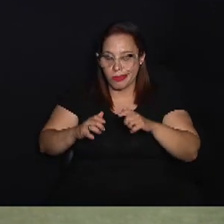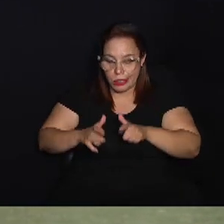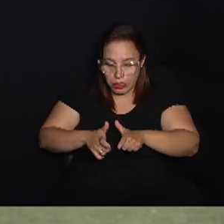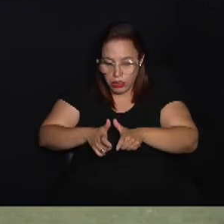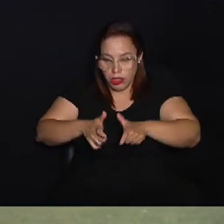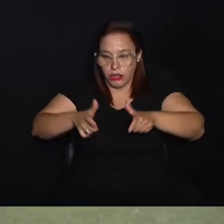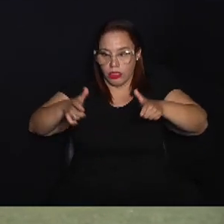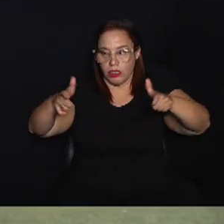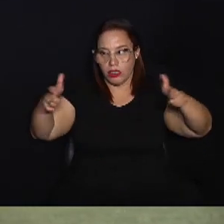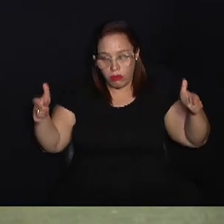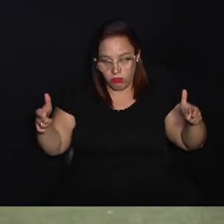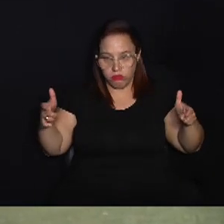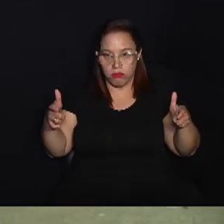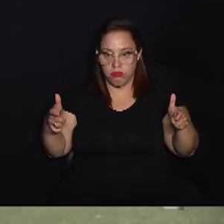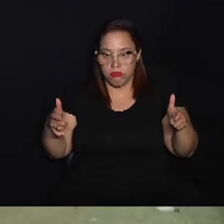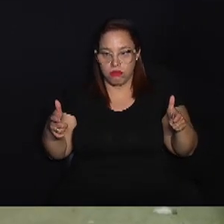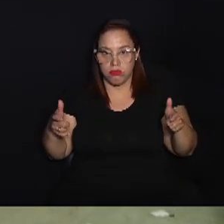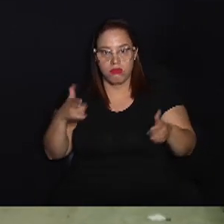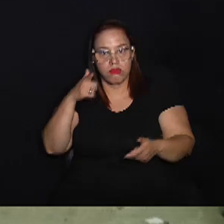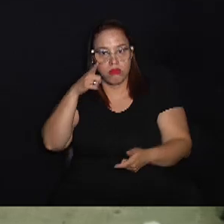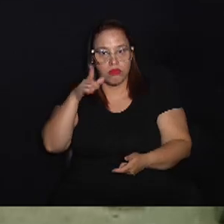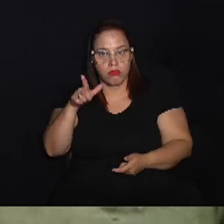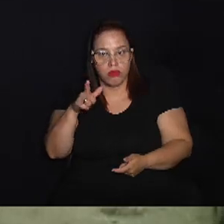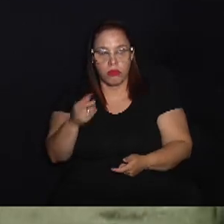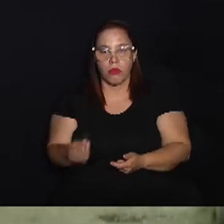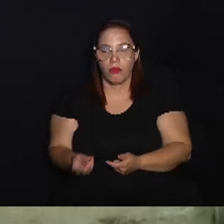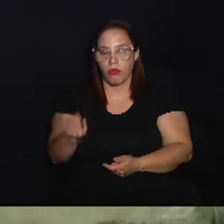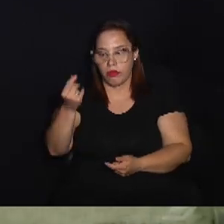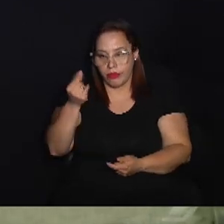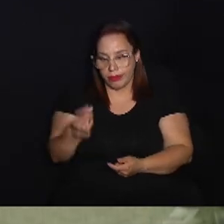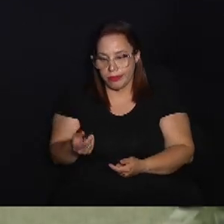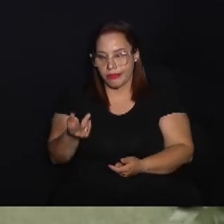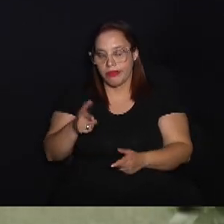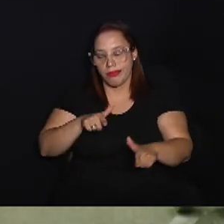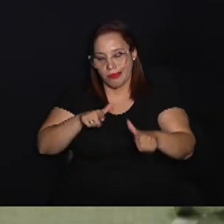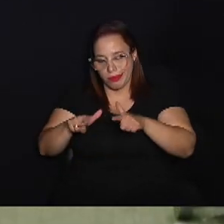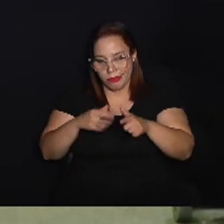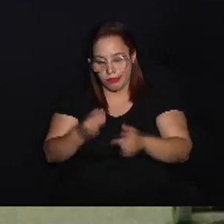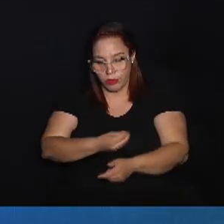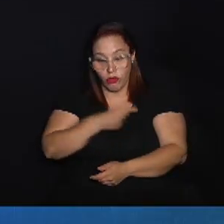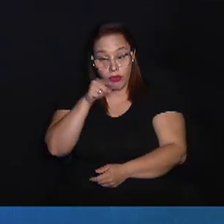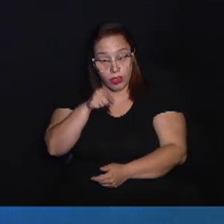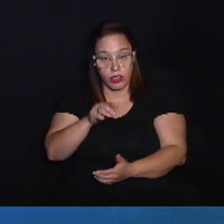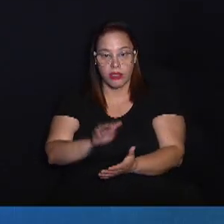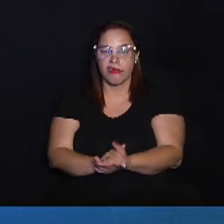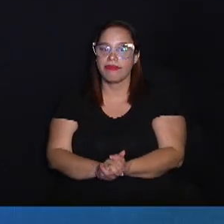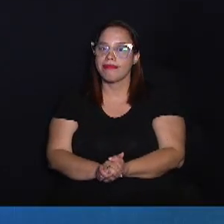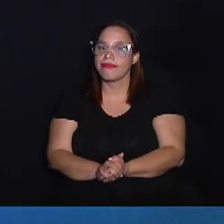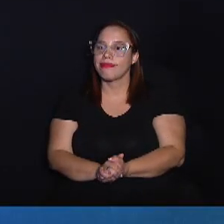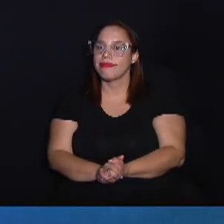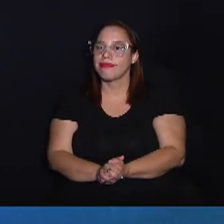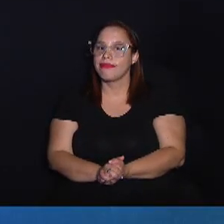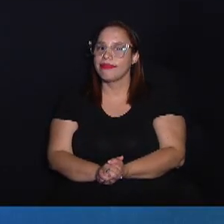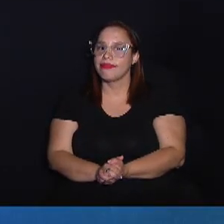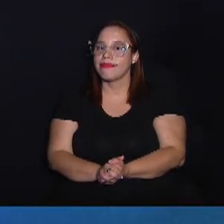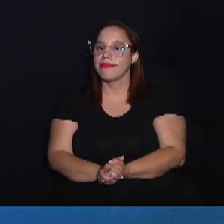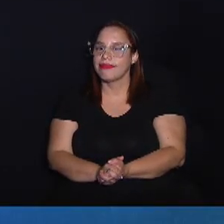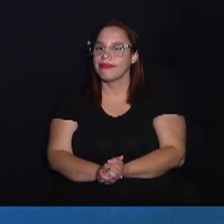volume para que eles consigam uma renda mesmo, trabalhar, viver disso.